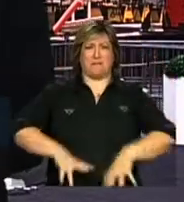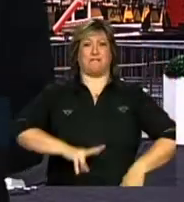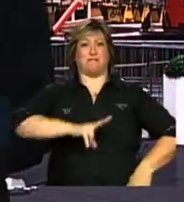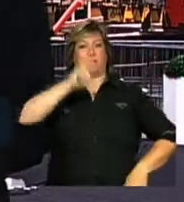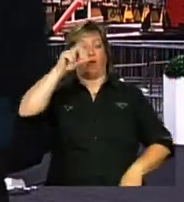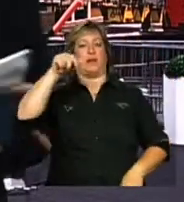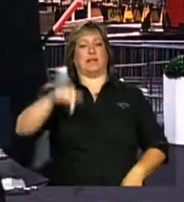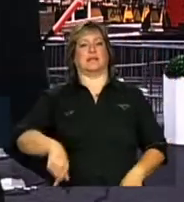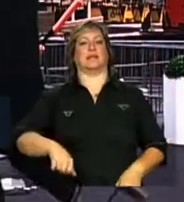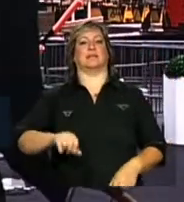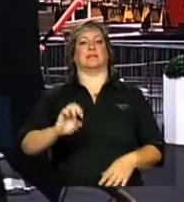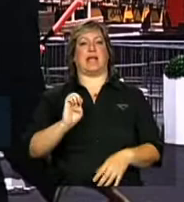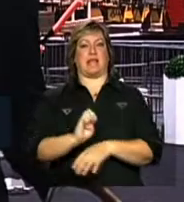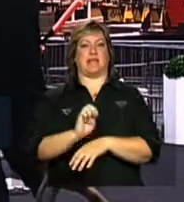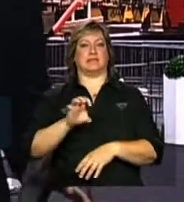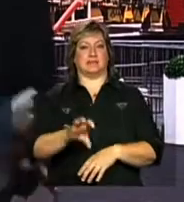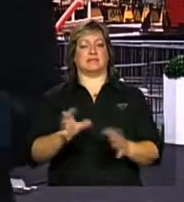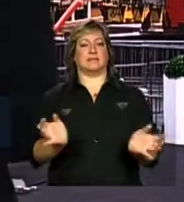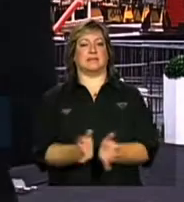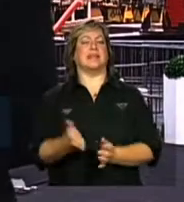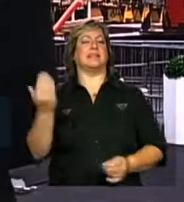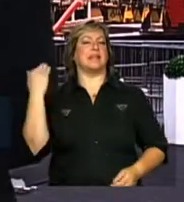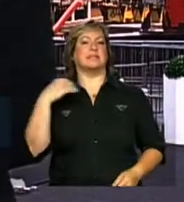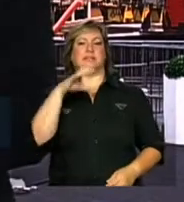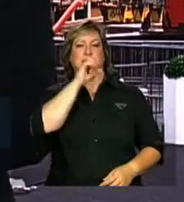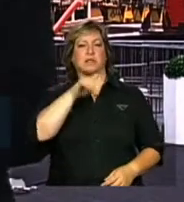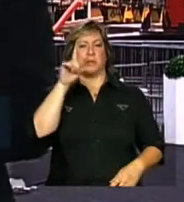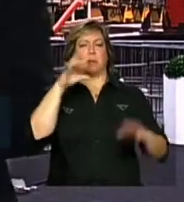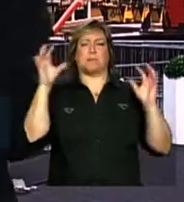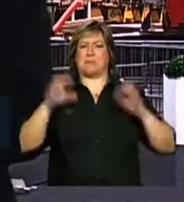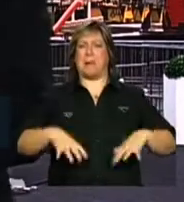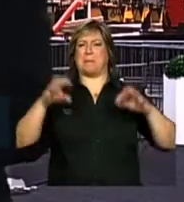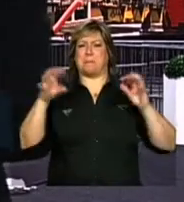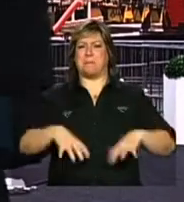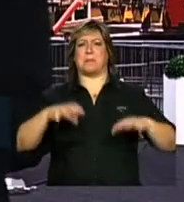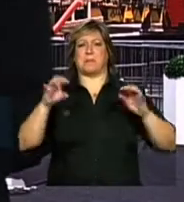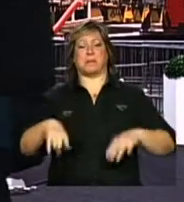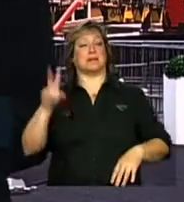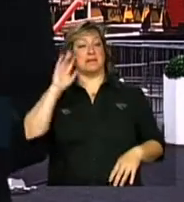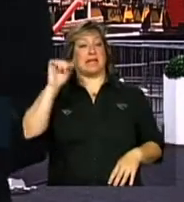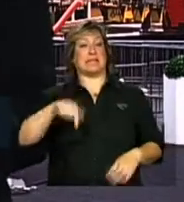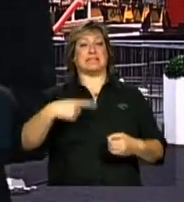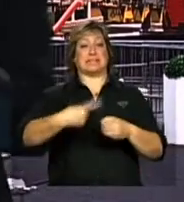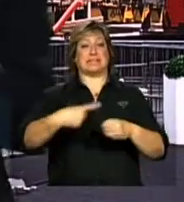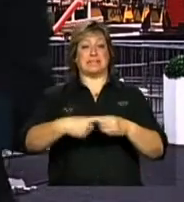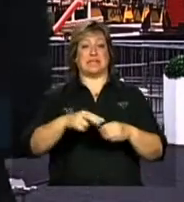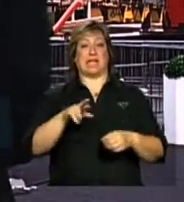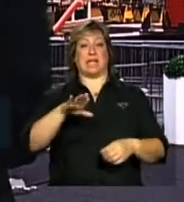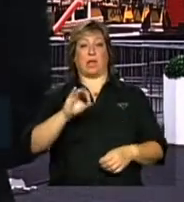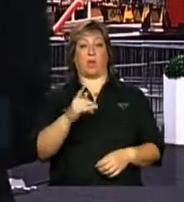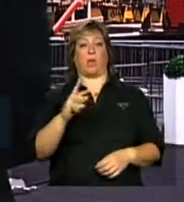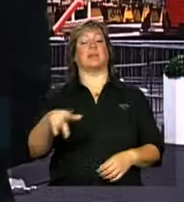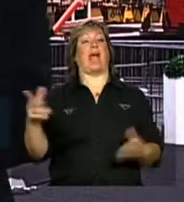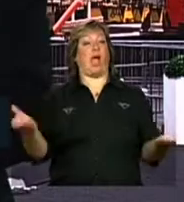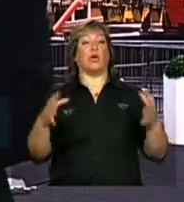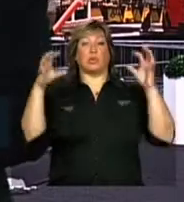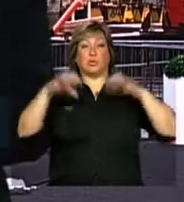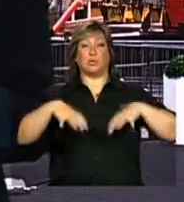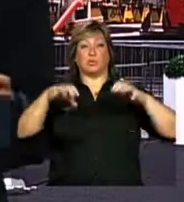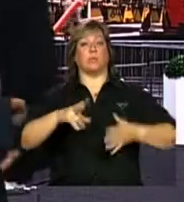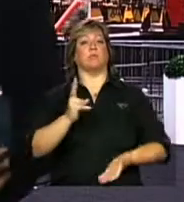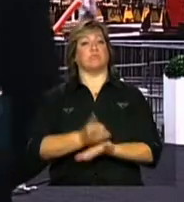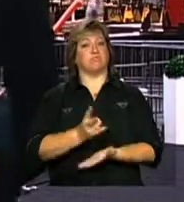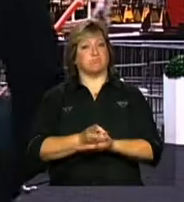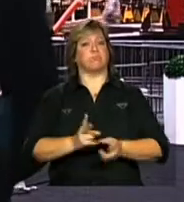estado do Rio Grande do Sul desde o fim de semana, inclusive a cidade aqui de Rio Grande. Neste momento, a chuva continua.